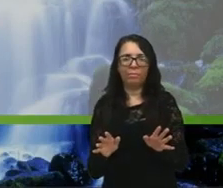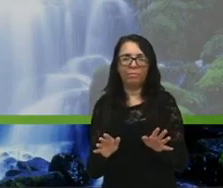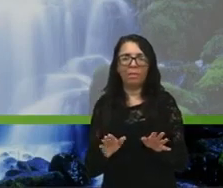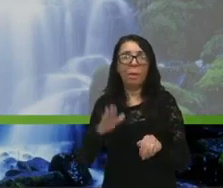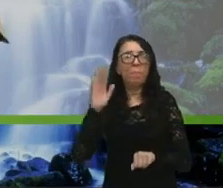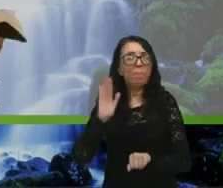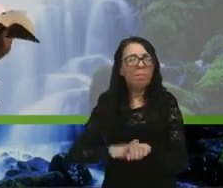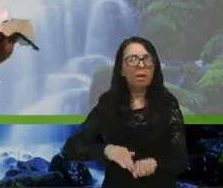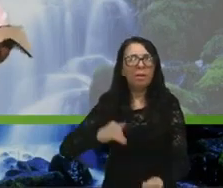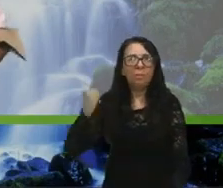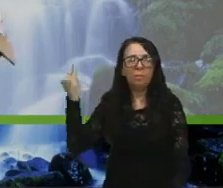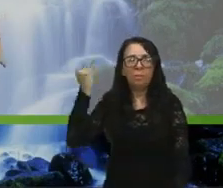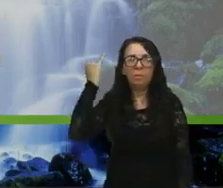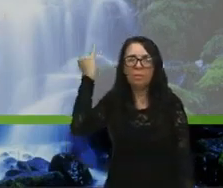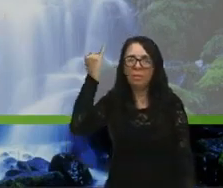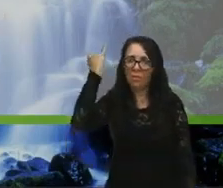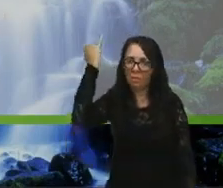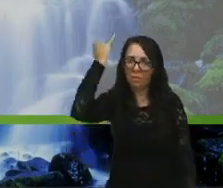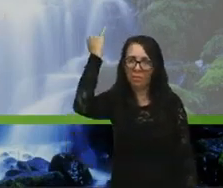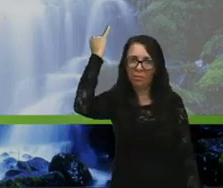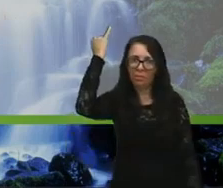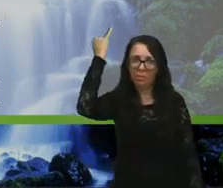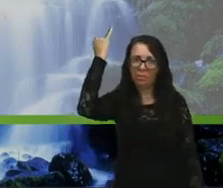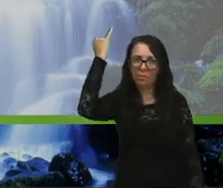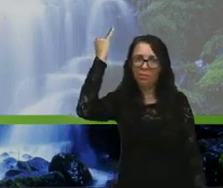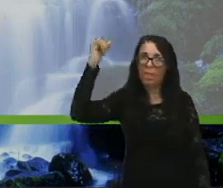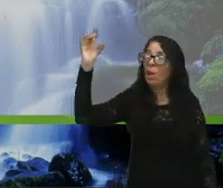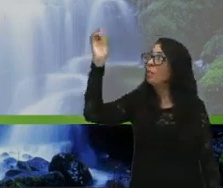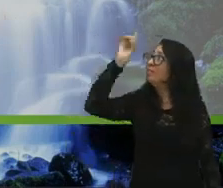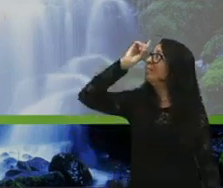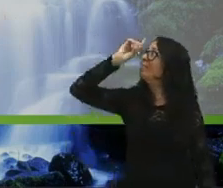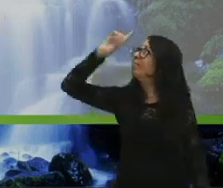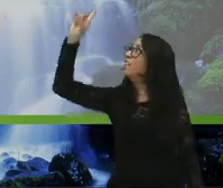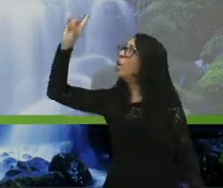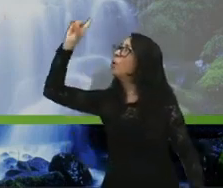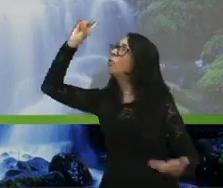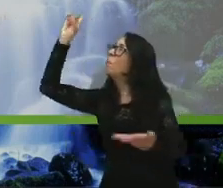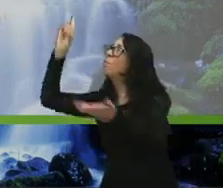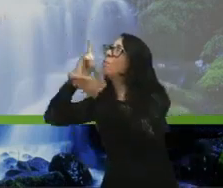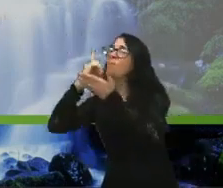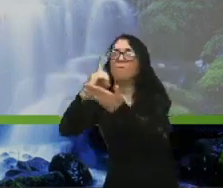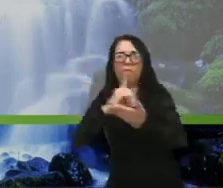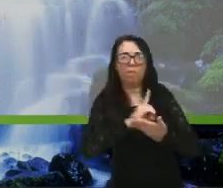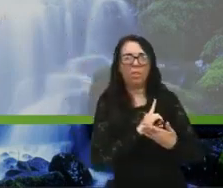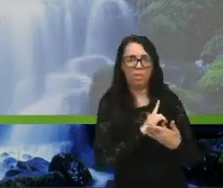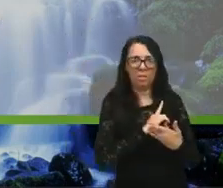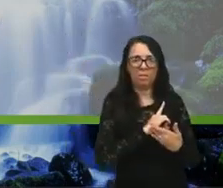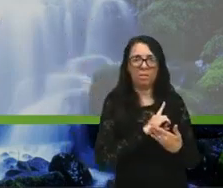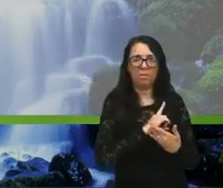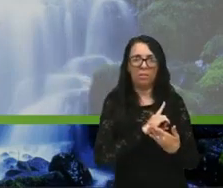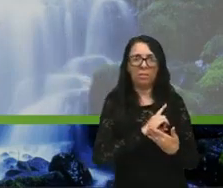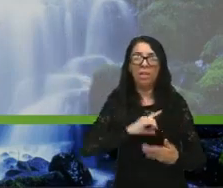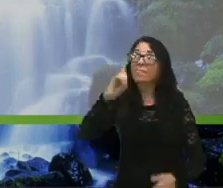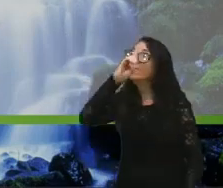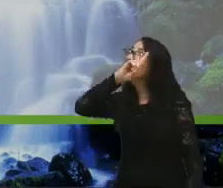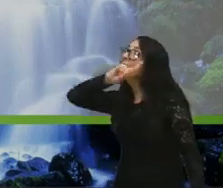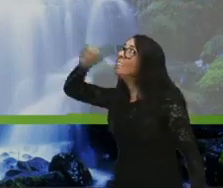como sendo destaque. Não adianta, porque diante de Deus,